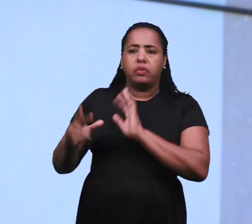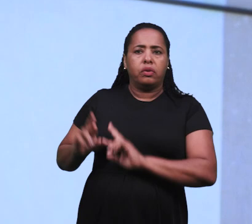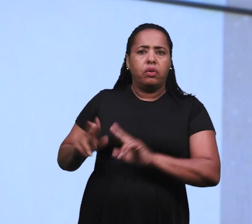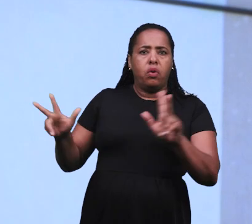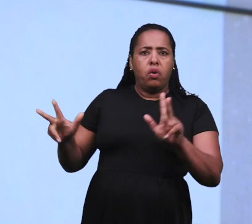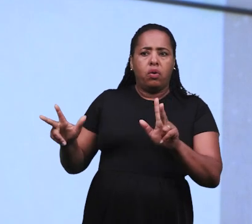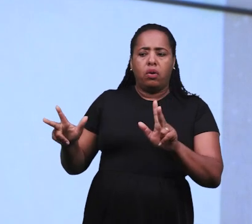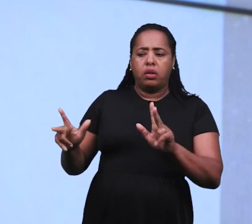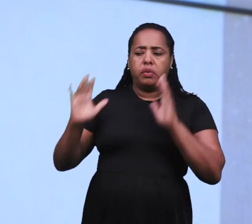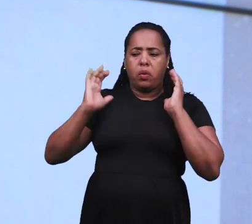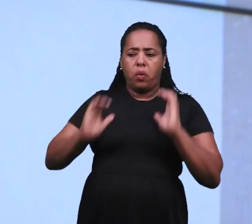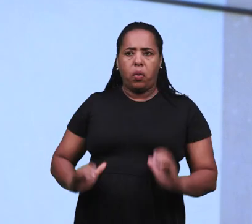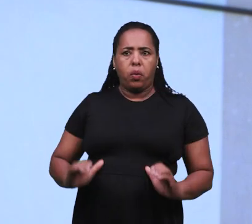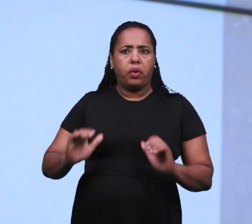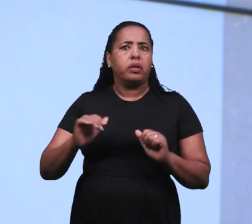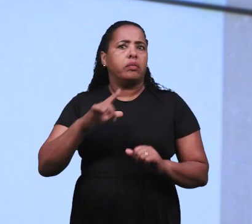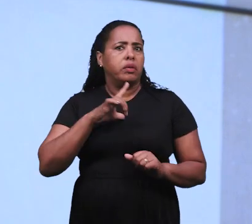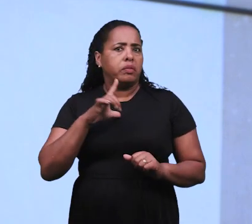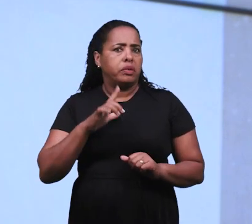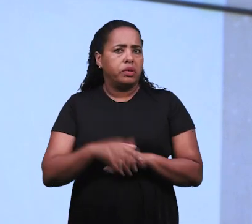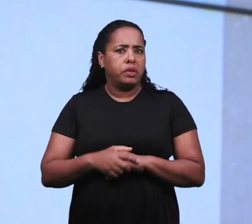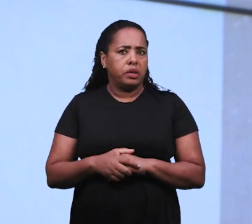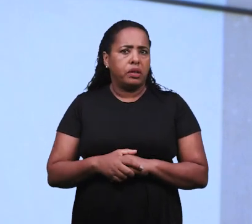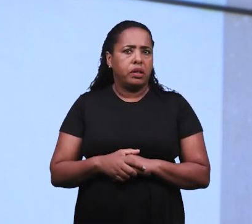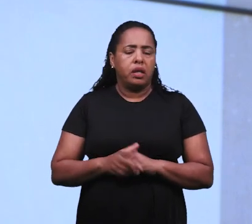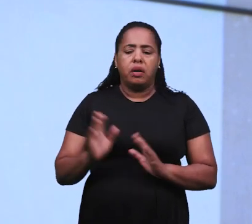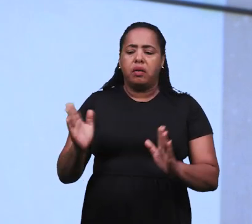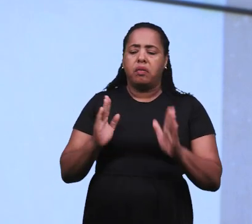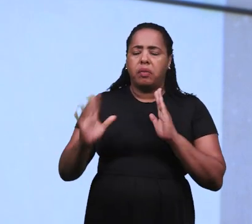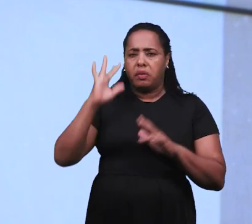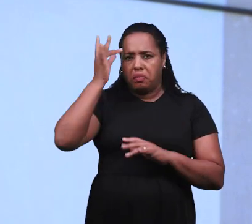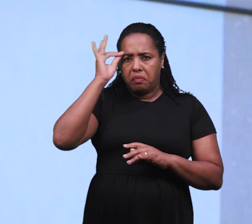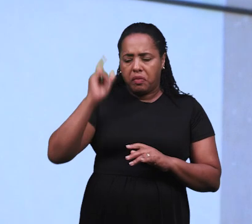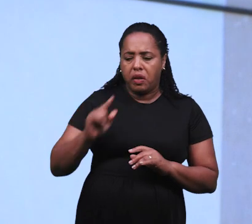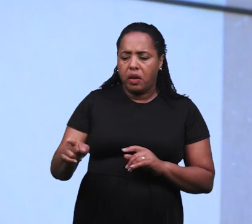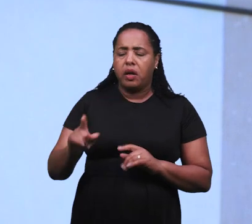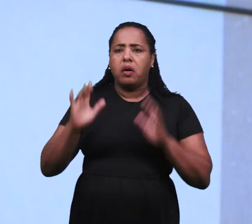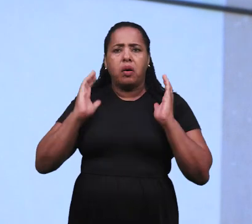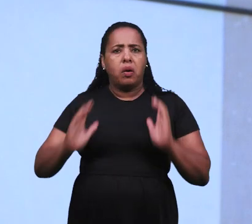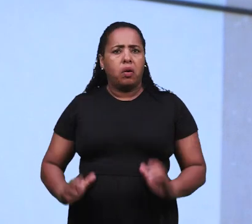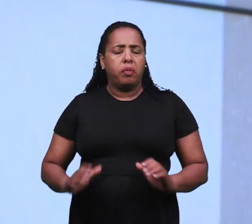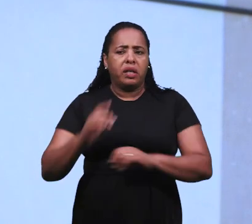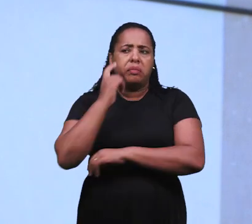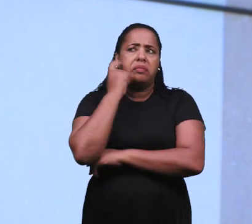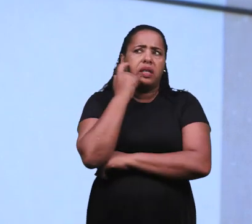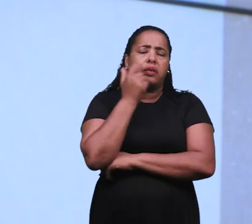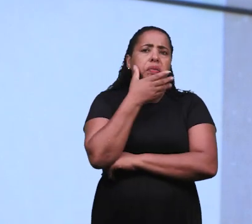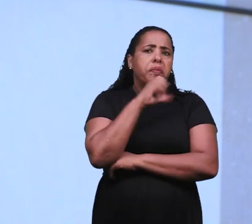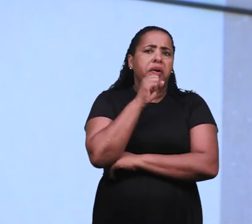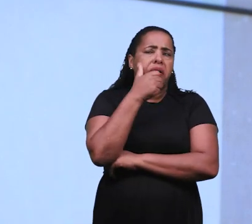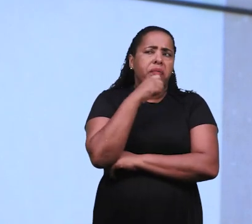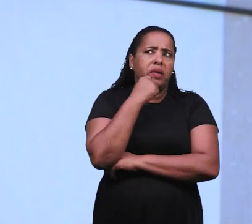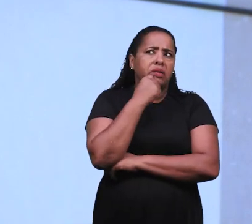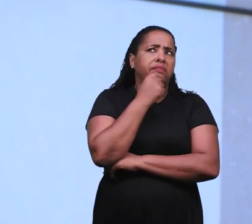na escola ele se comporta. E aí você fazia às vezes um momento espiritual ali na escola, comportava. Não, tem alguma coisa diferente.